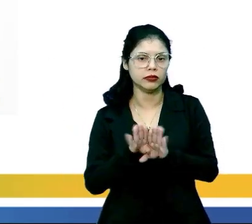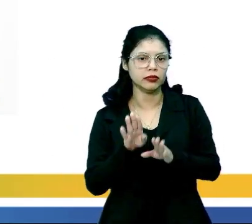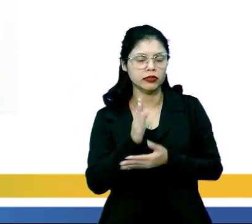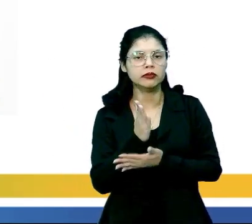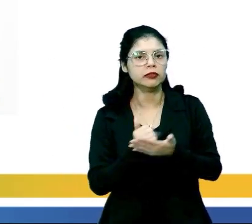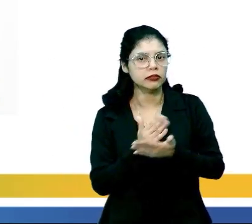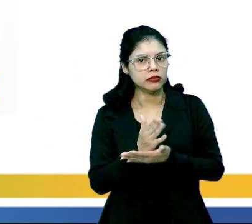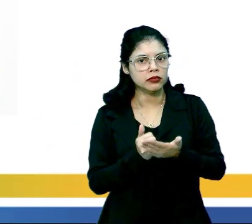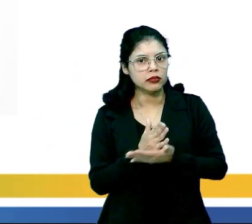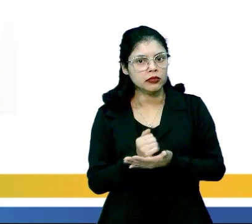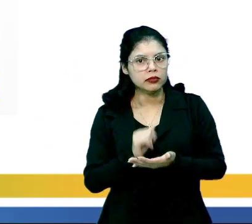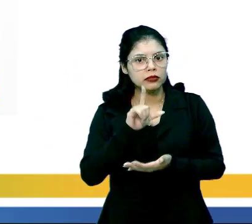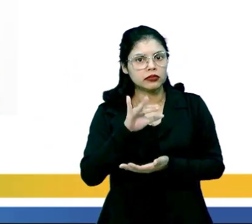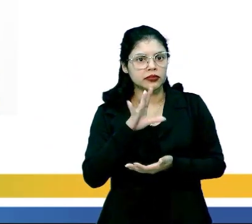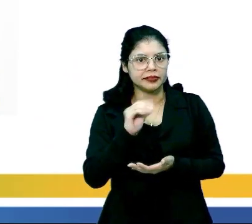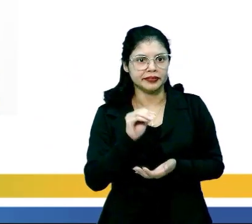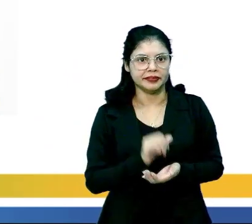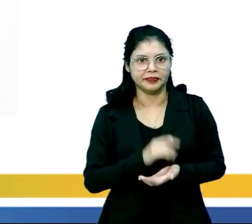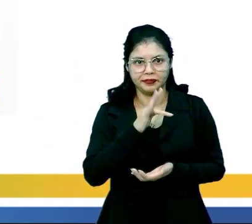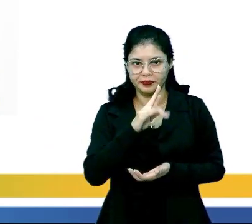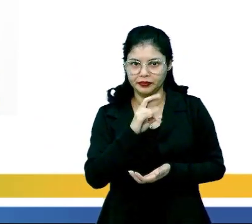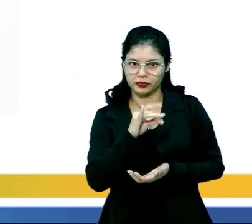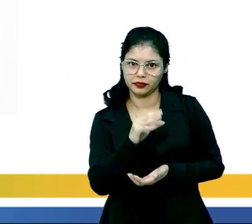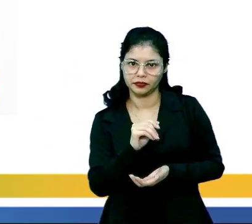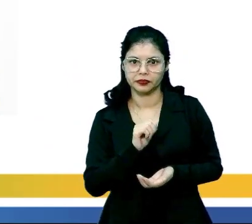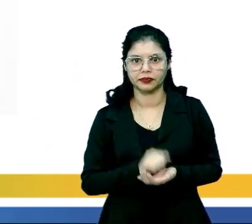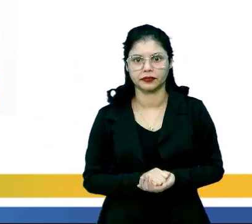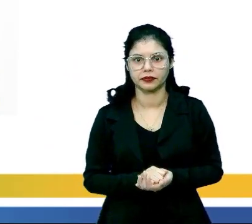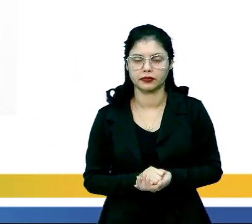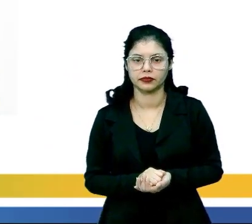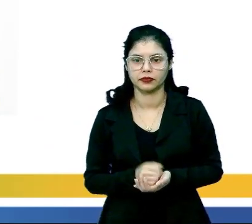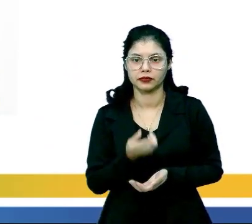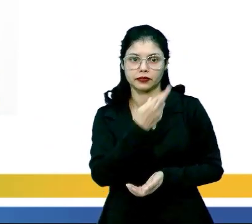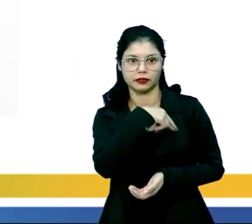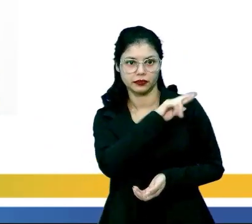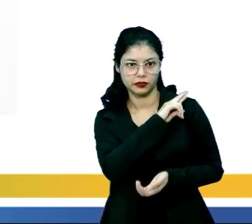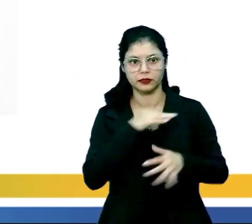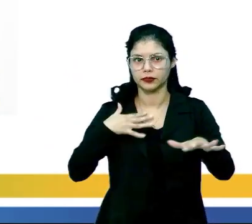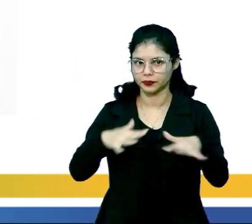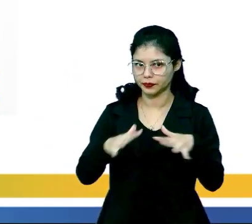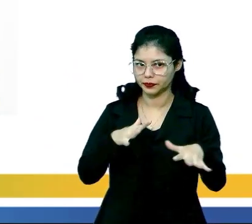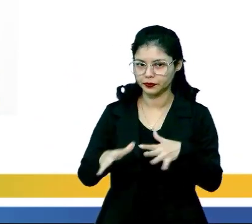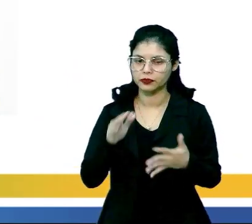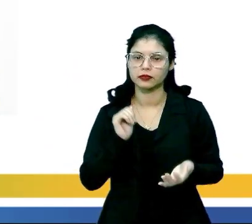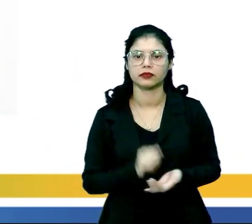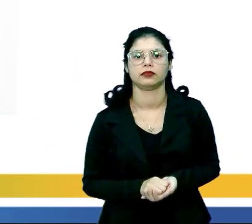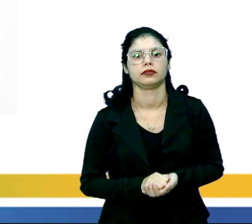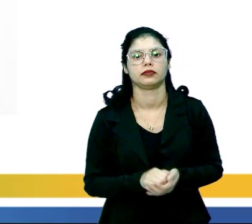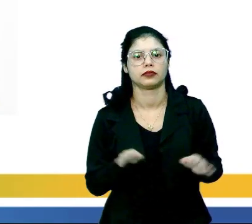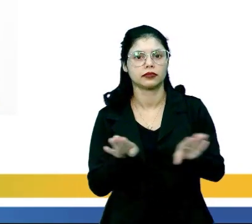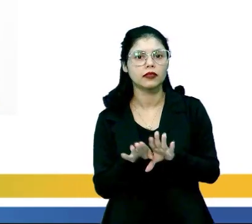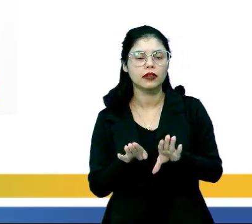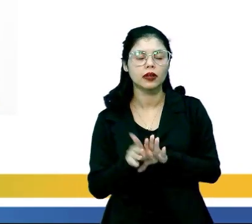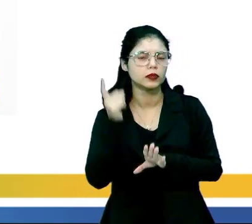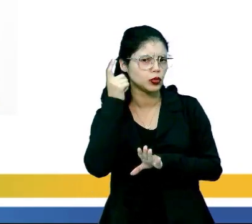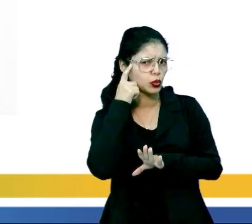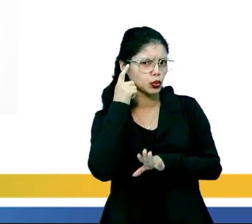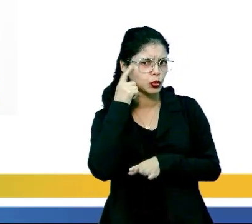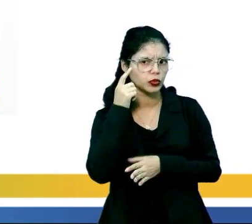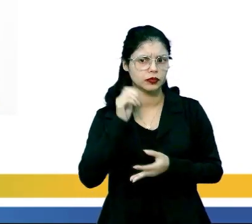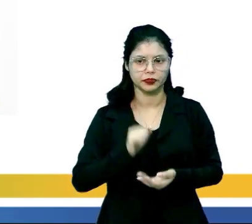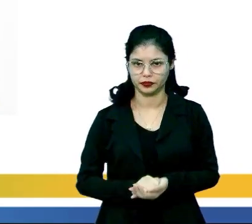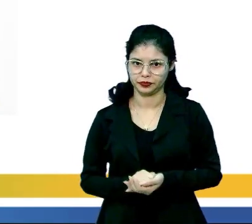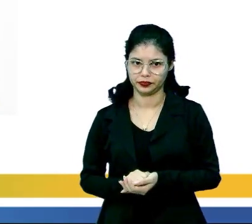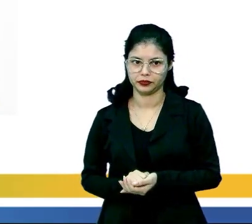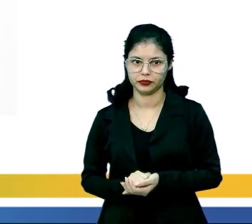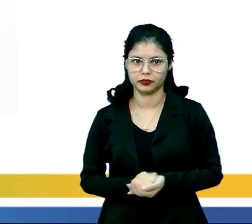é dividido em lobos. Temos o lobo frontal, que são responsáveis pelos movimentos, né, motora, pensamento,